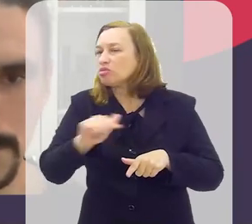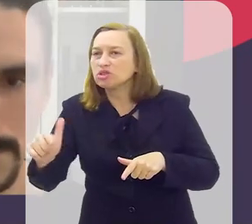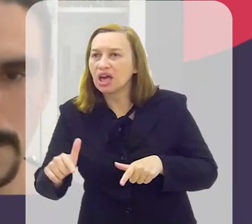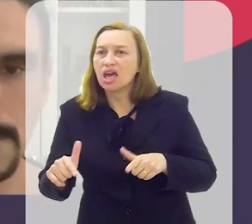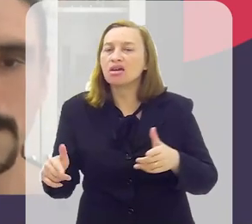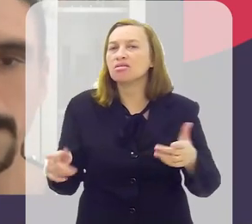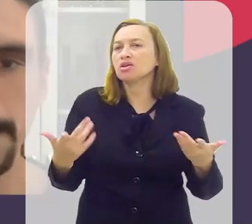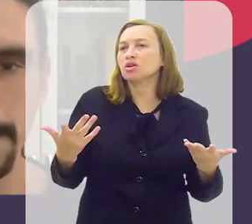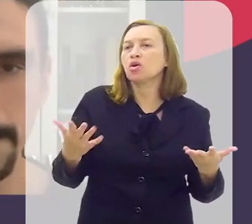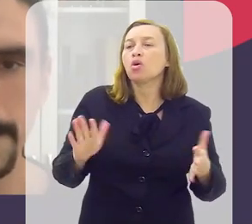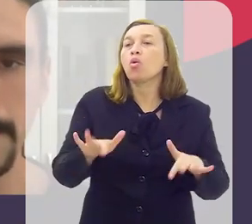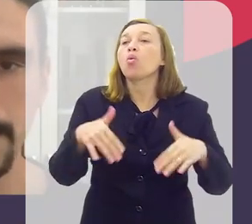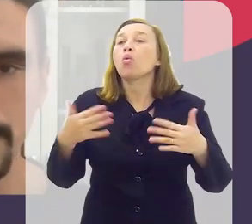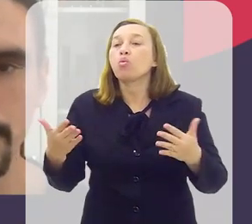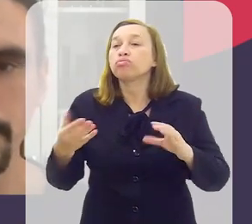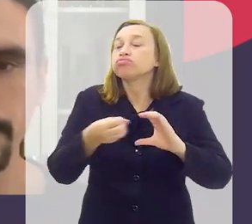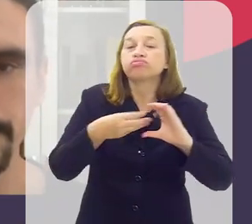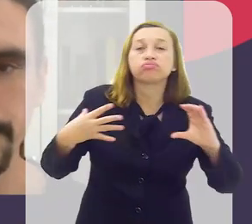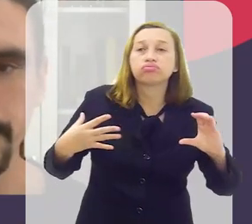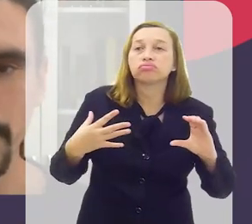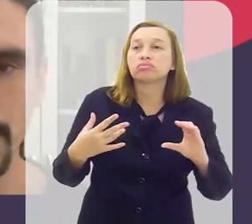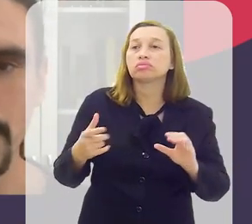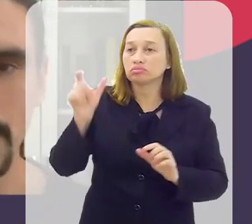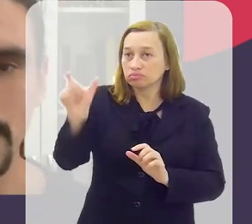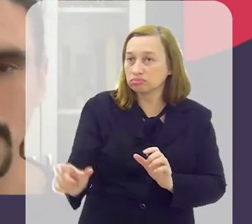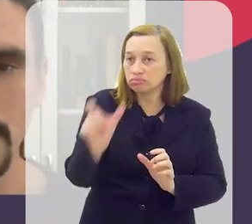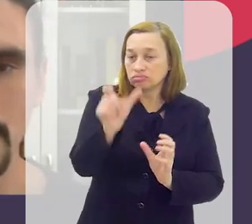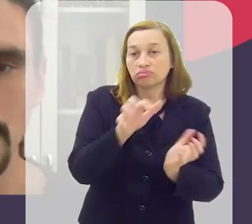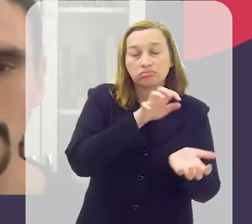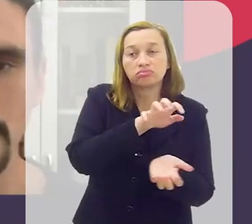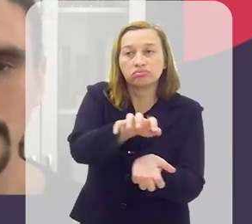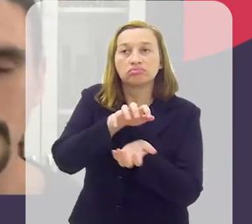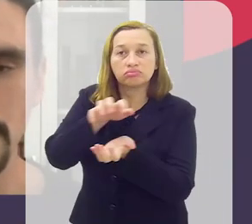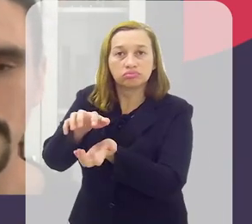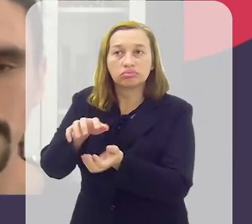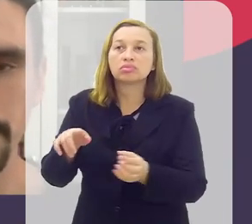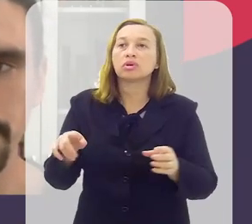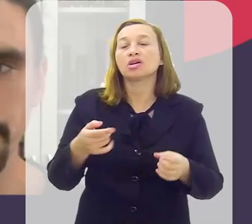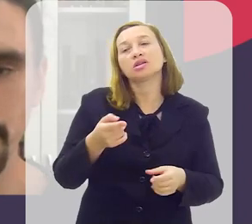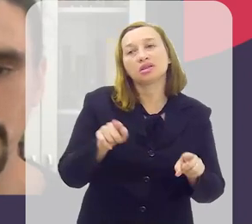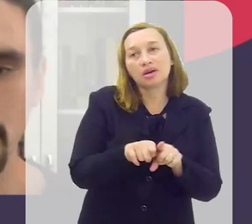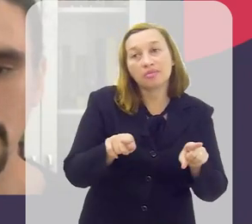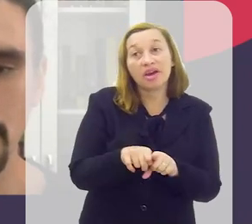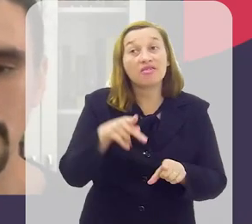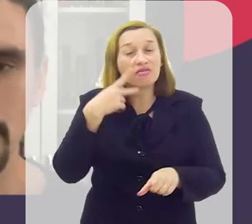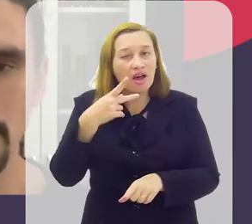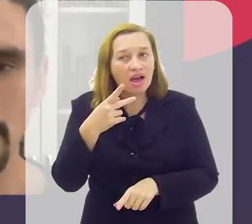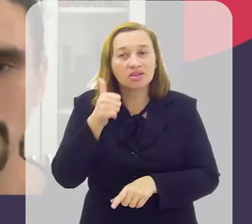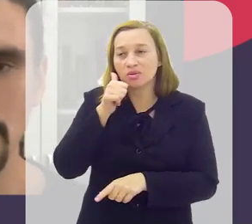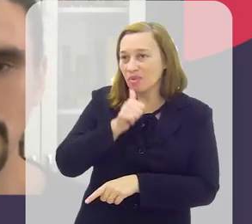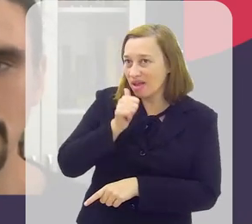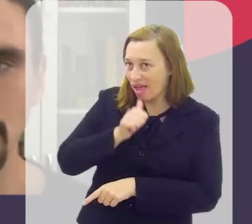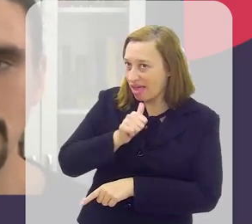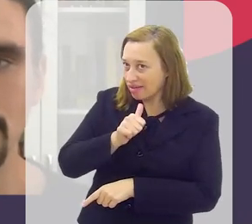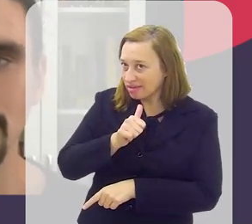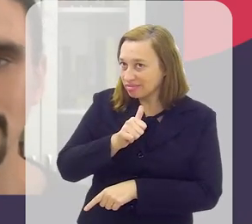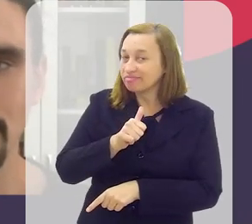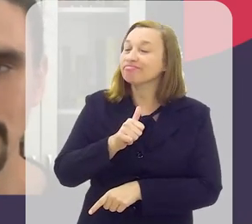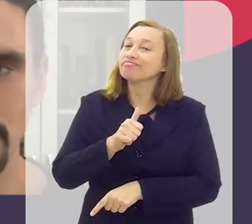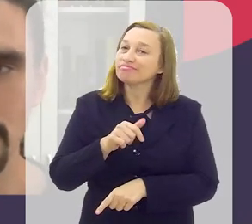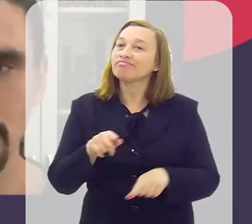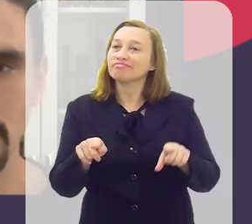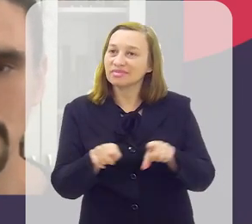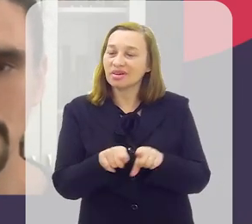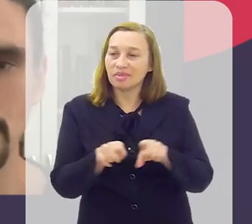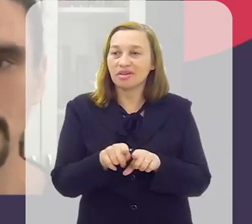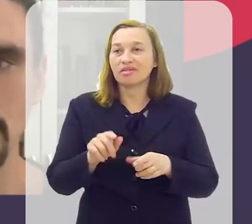emprego também? Qual o perfil desses entregadores? E daqui a pouquinho também a gente fala sobre as mulheres, né, que acho que você também